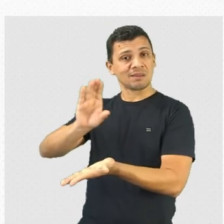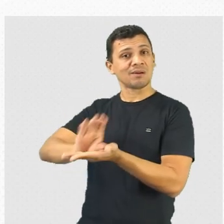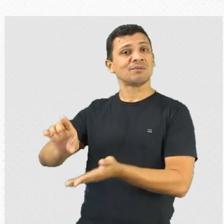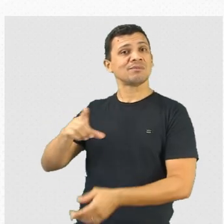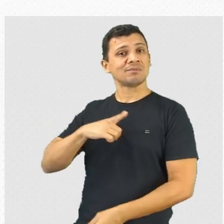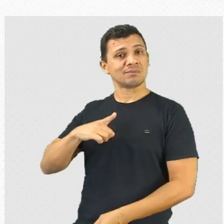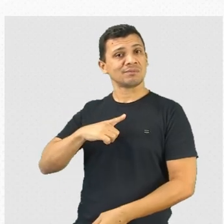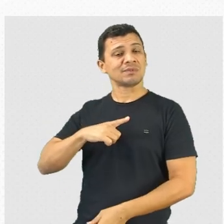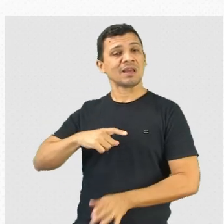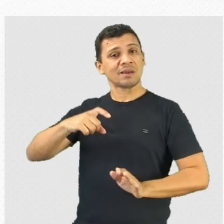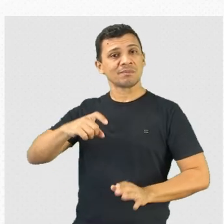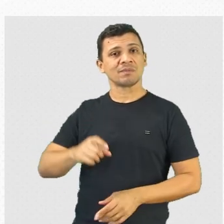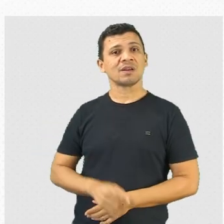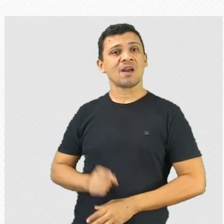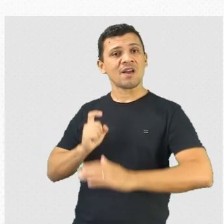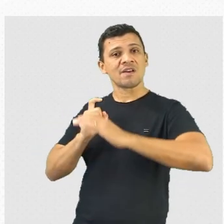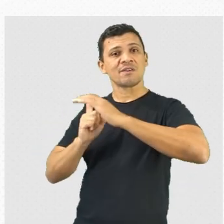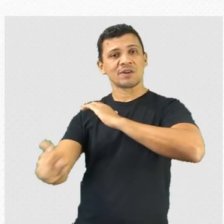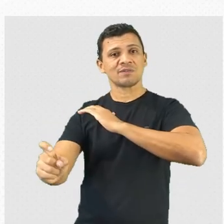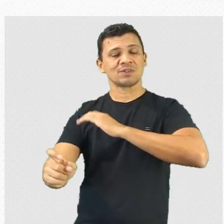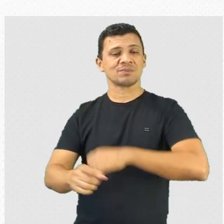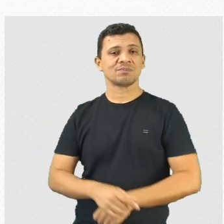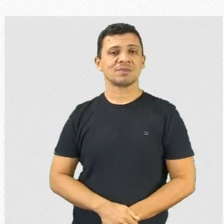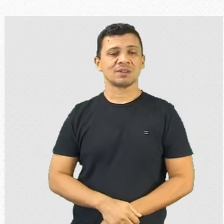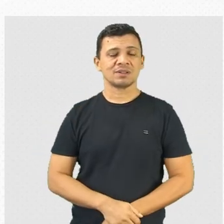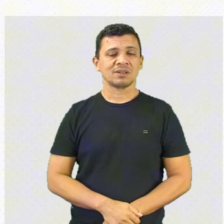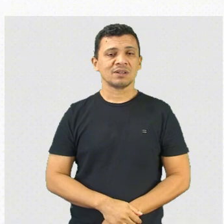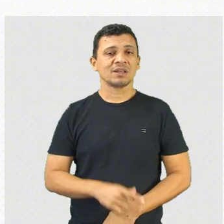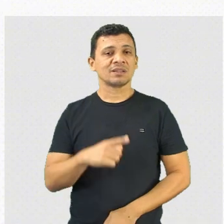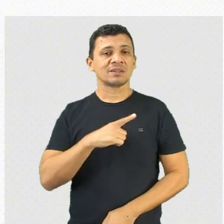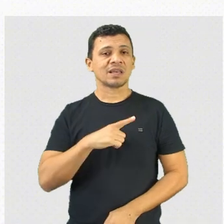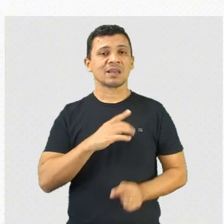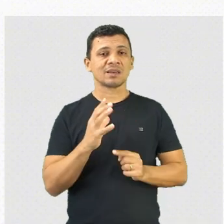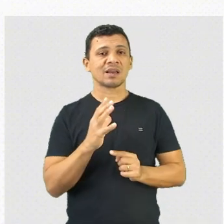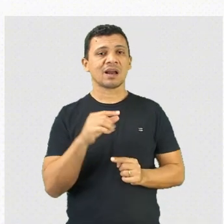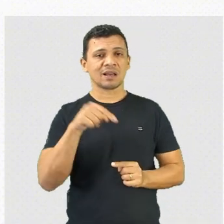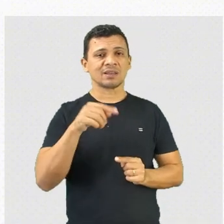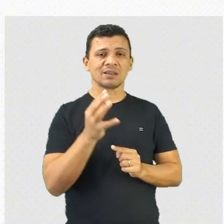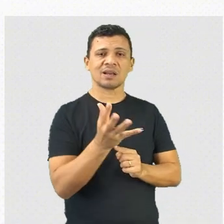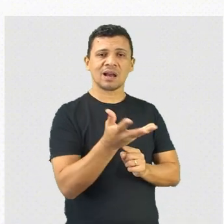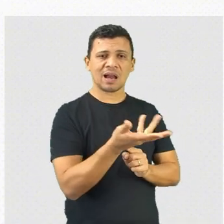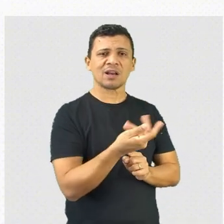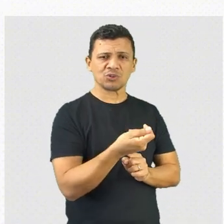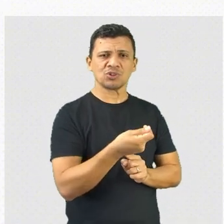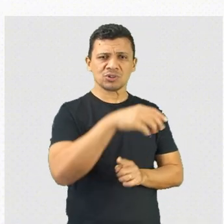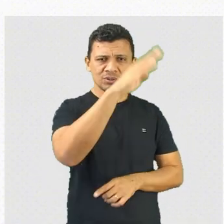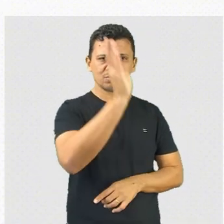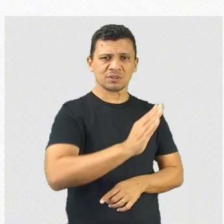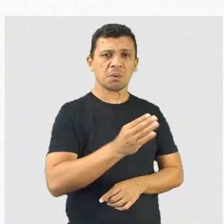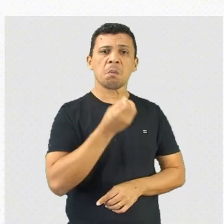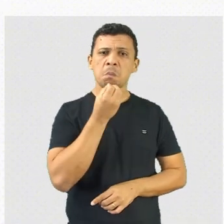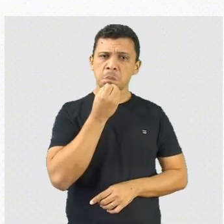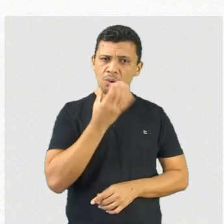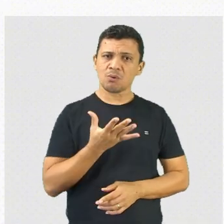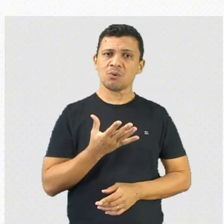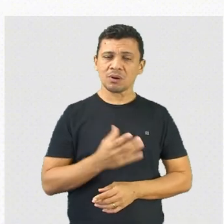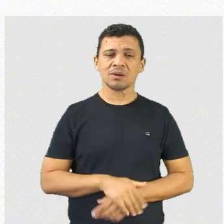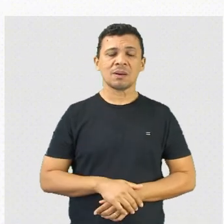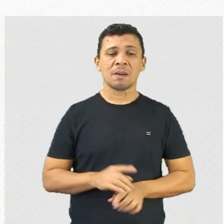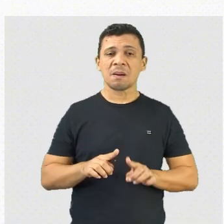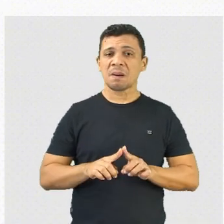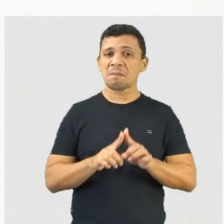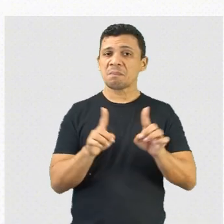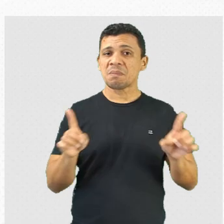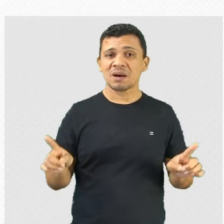exemplo, aqui no Brasil nós temos muitas manifestações artísticas que são tão boas, né, quanto o K-pop, mas que não